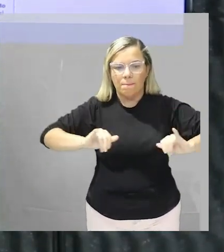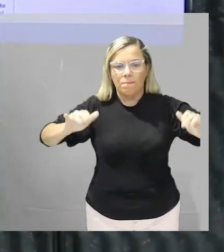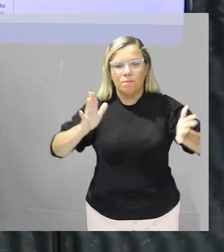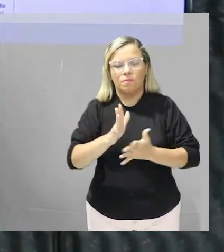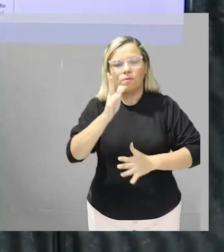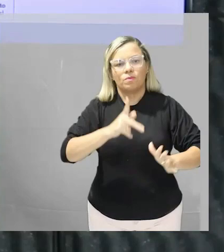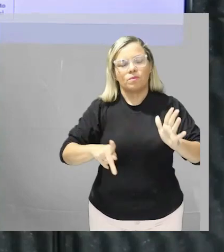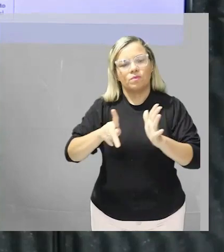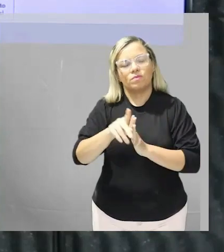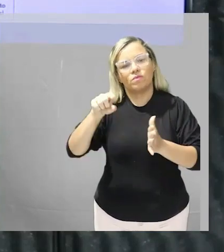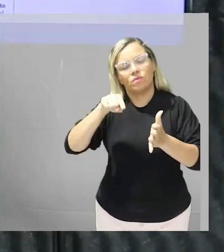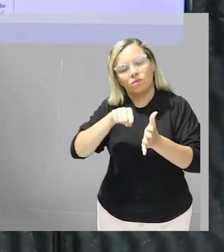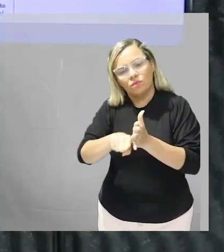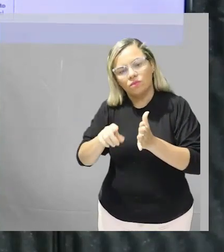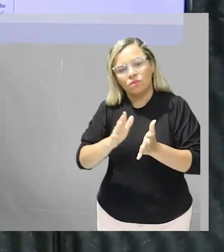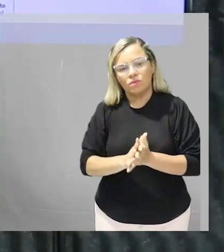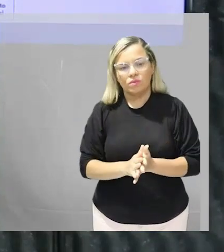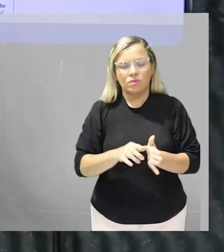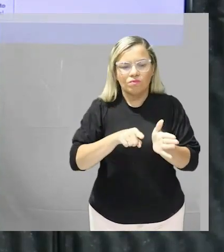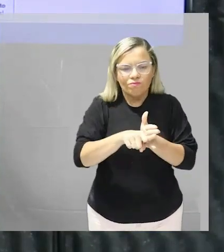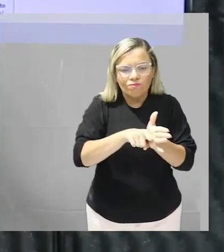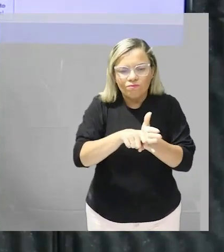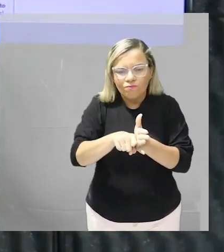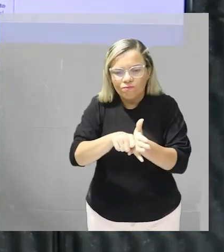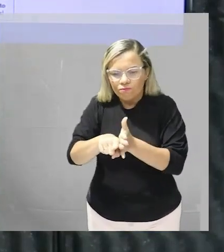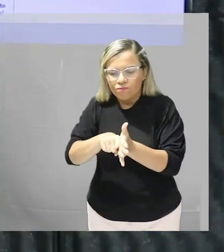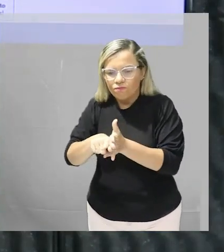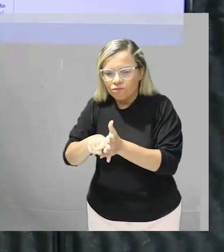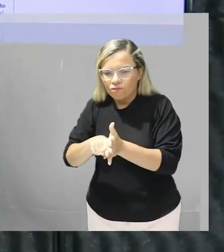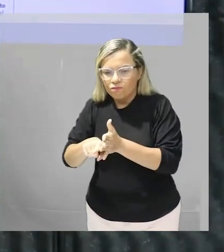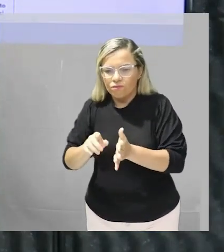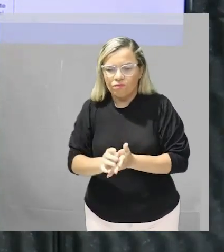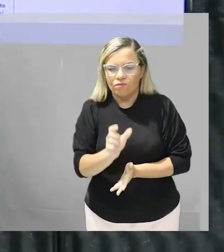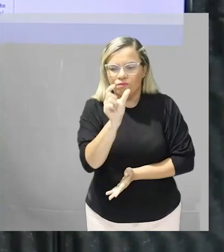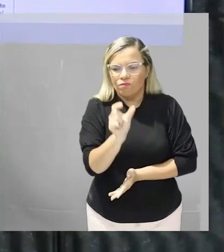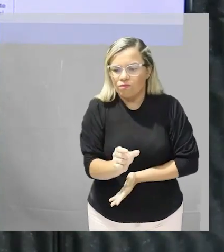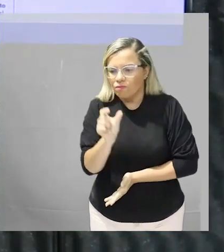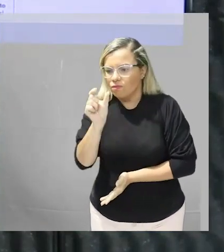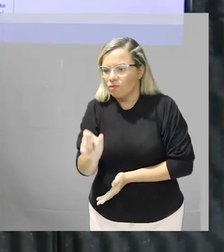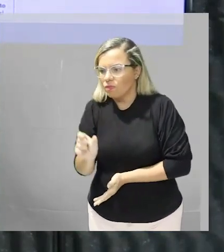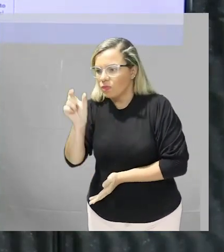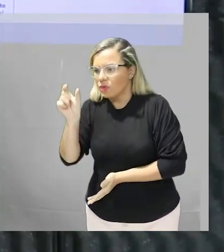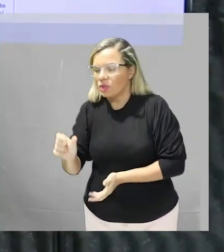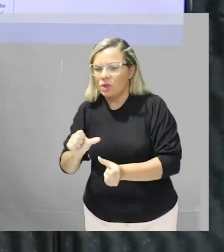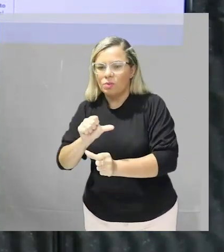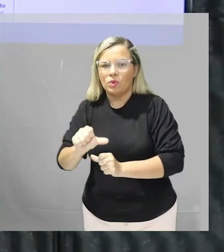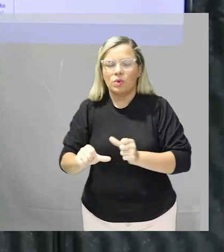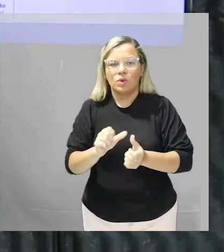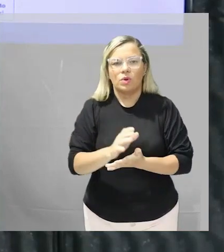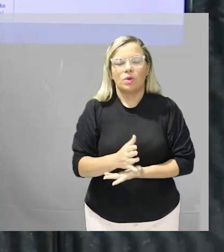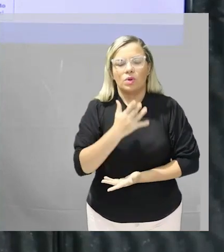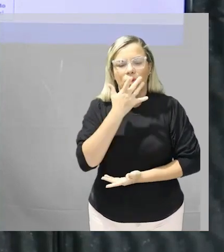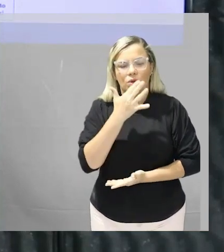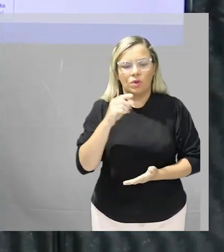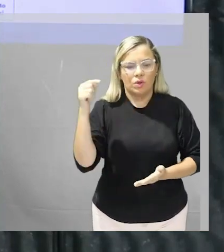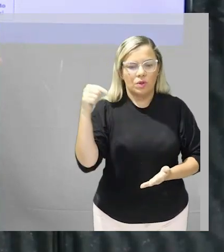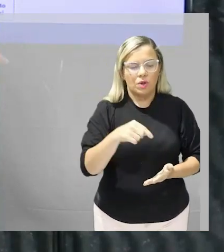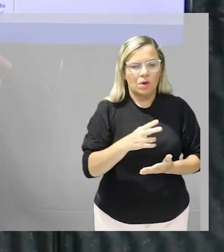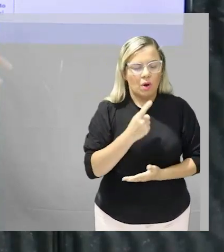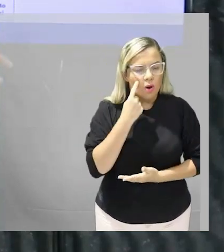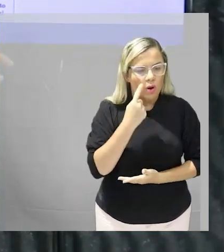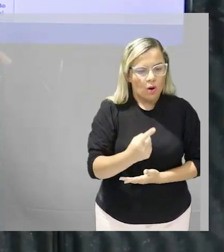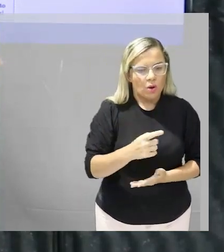própria questão esses dados eles vem com destaque de cor tá observa aqui ó que de 2010